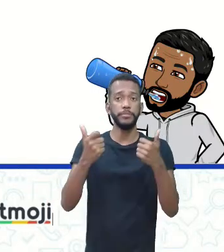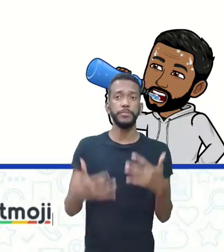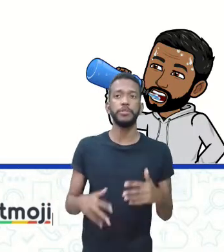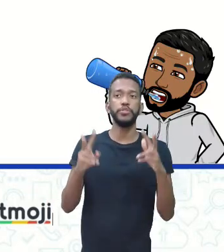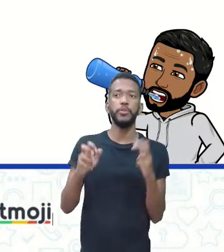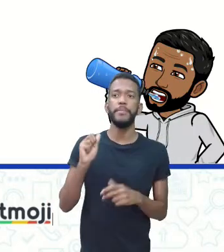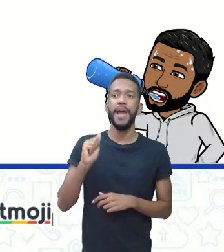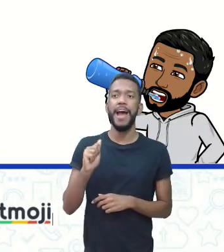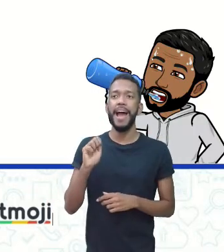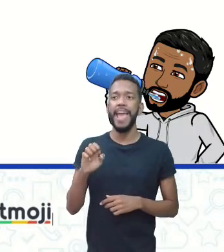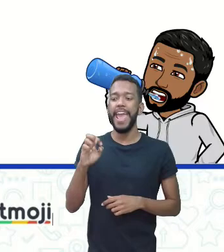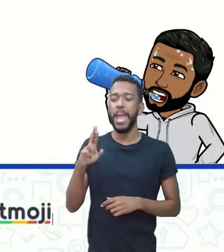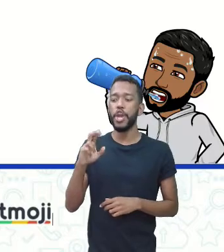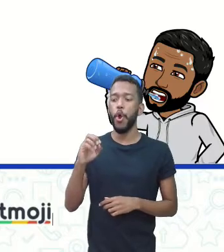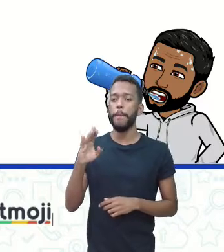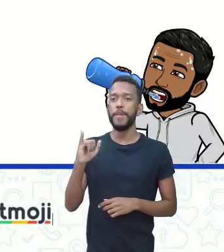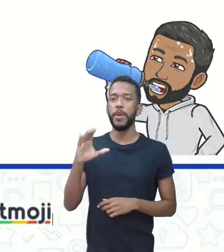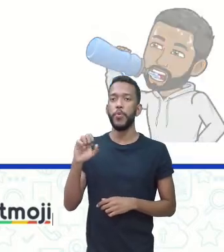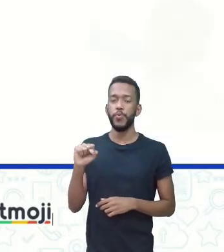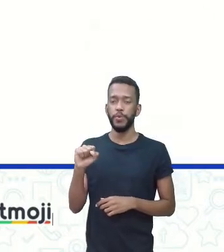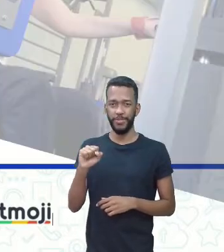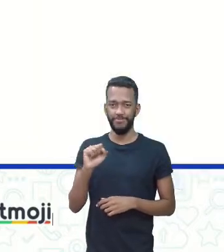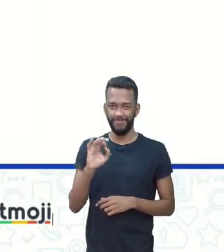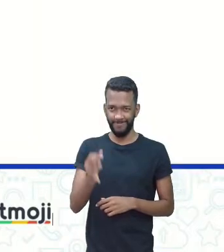são esses exercícios cardiorrespiratórios.